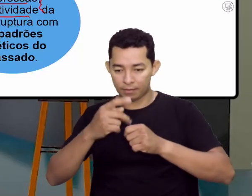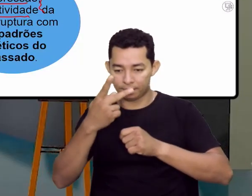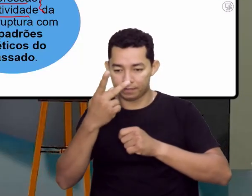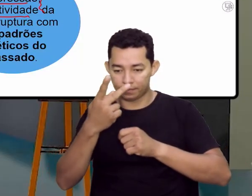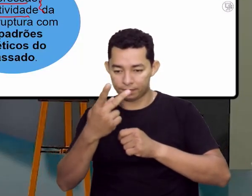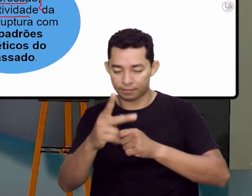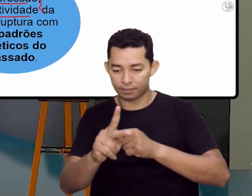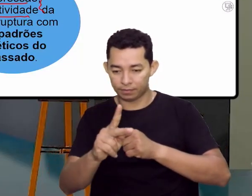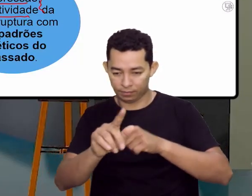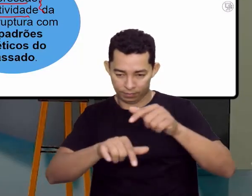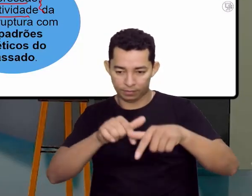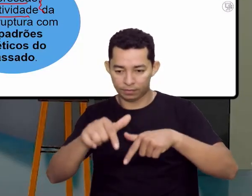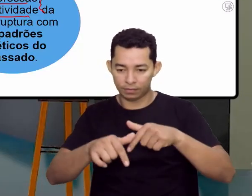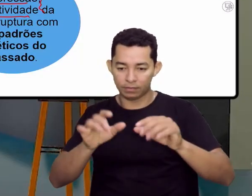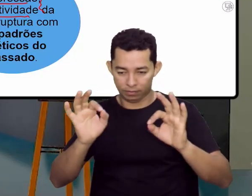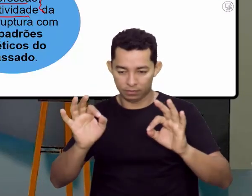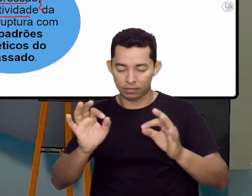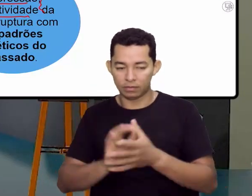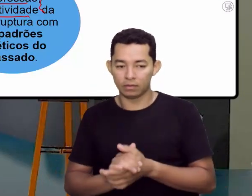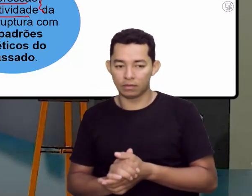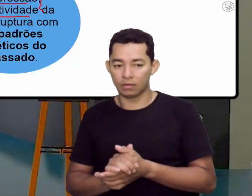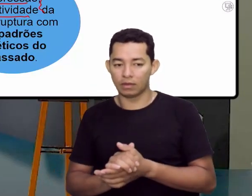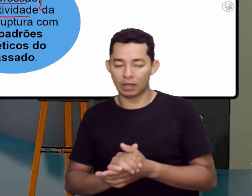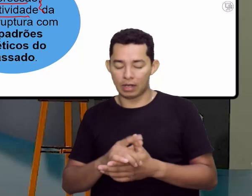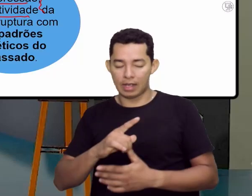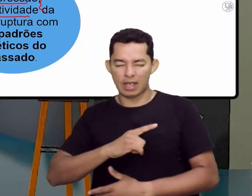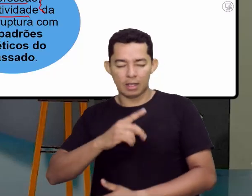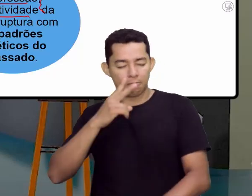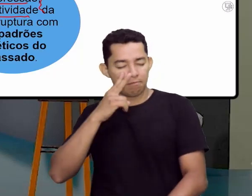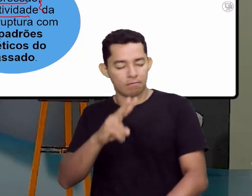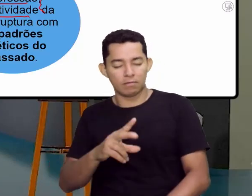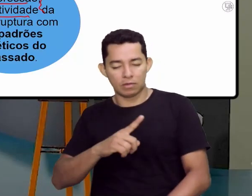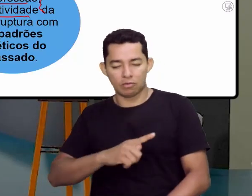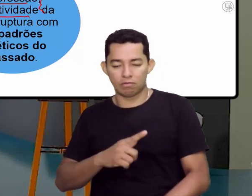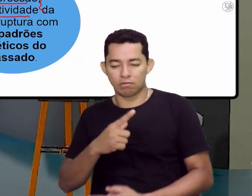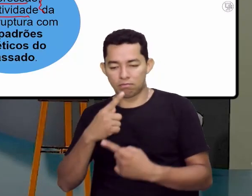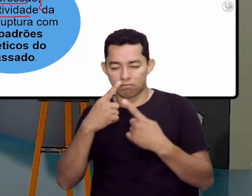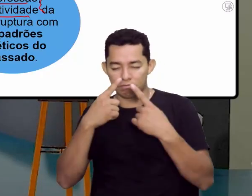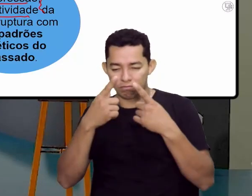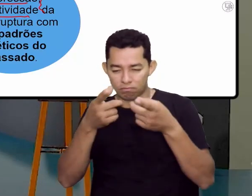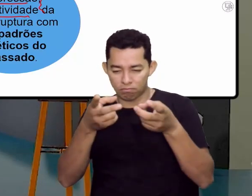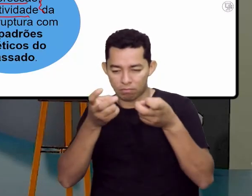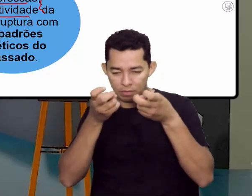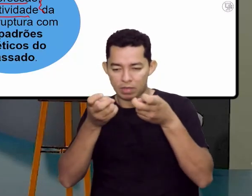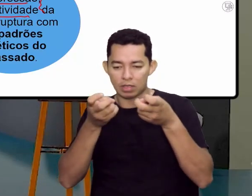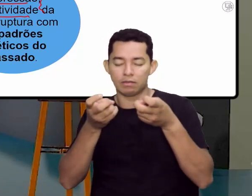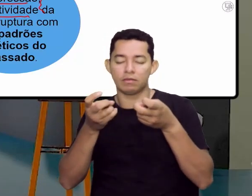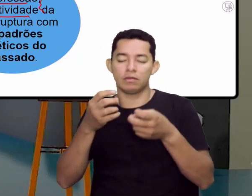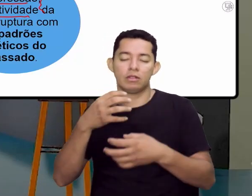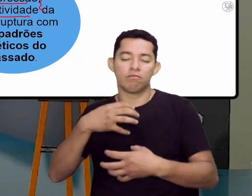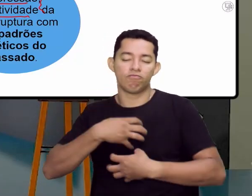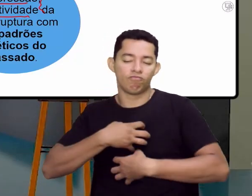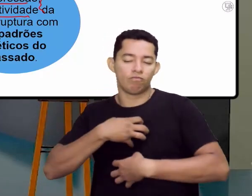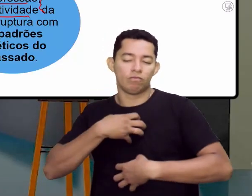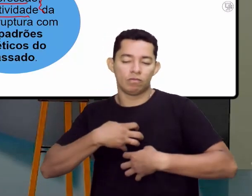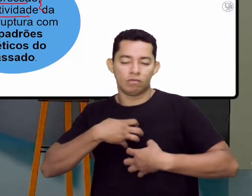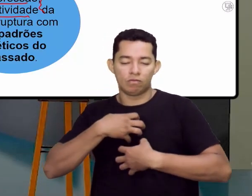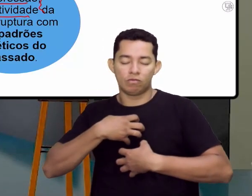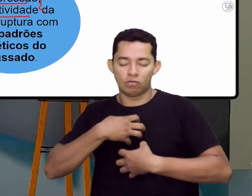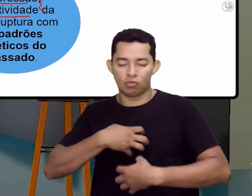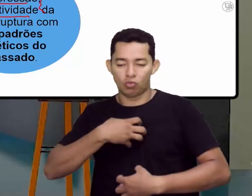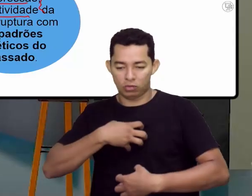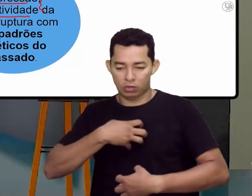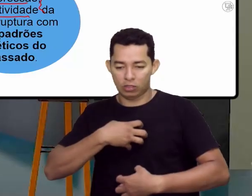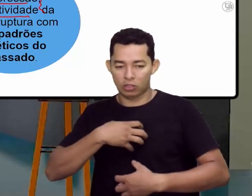e ele está vendo uma coisa, né? Ele está sentindo, ele está tendo